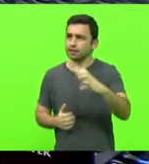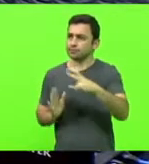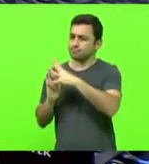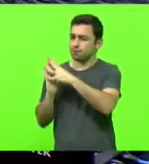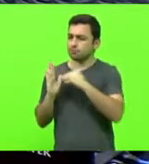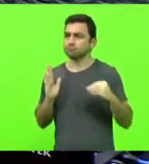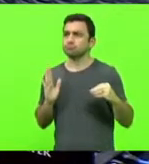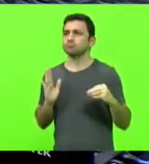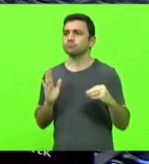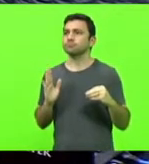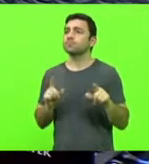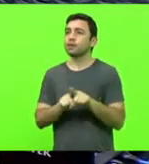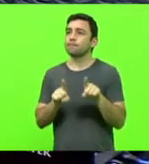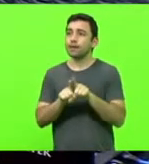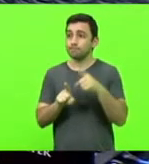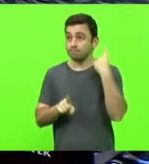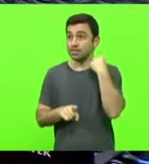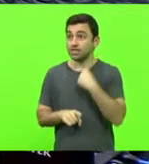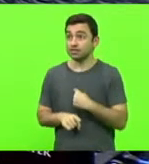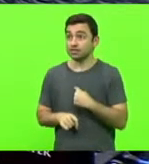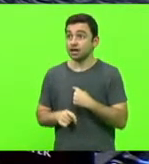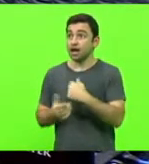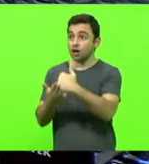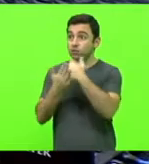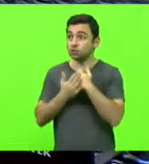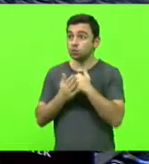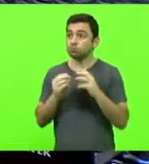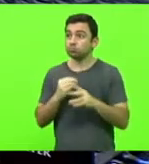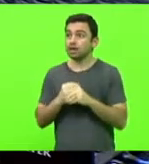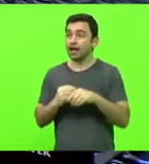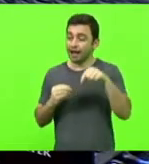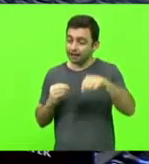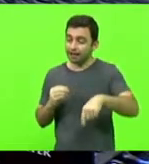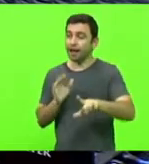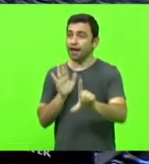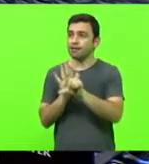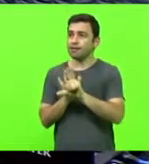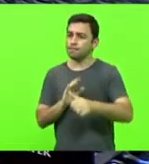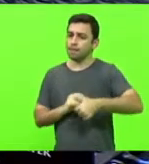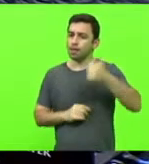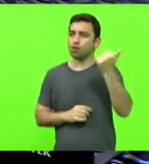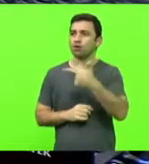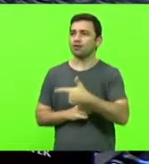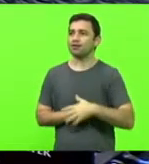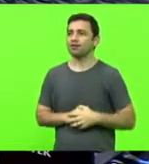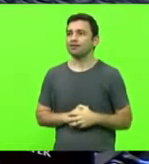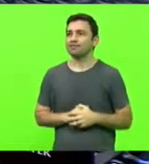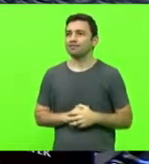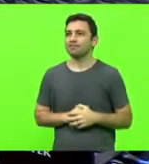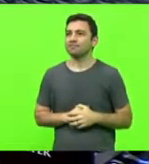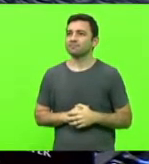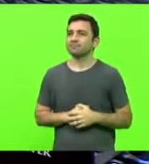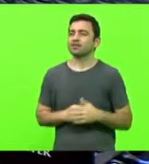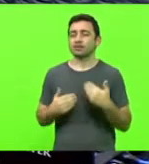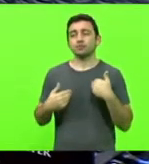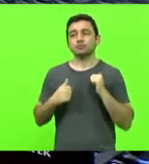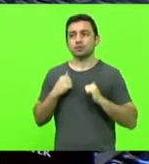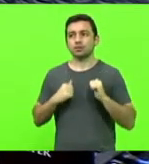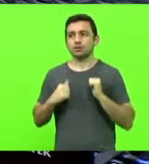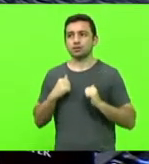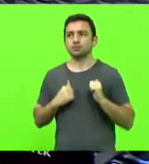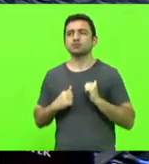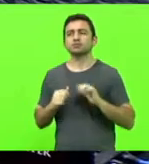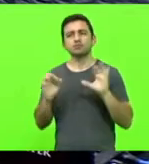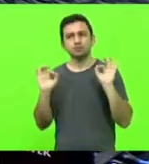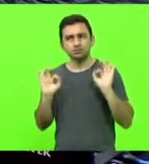o pessoal de Minas Gerais, que ajudou a nossa elaboração, falou que a nossa lei era melhor que a deles. Então, eu espero que isso seja a realidade